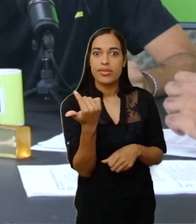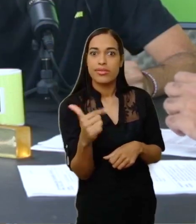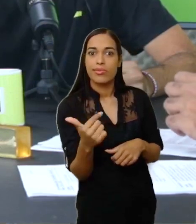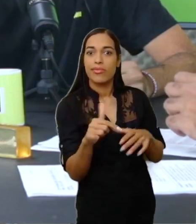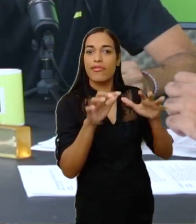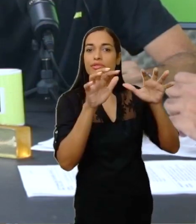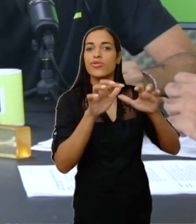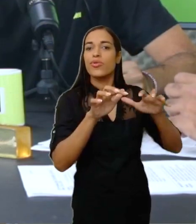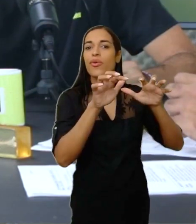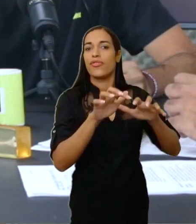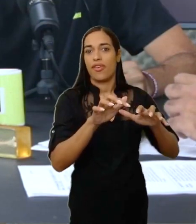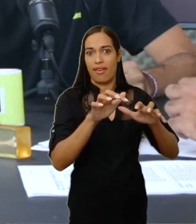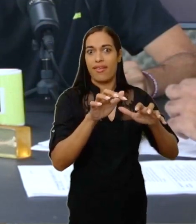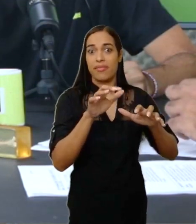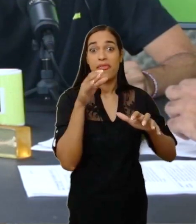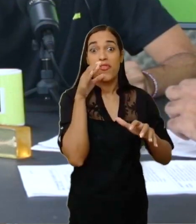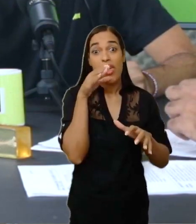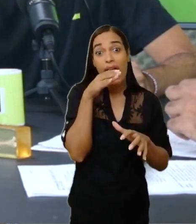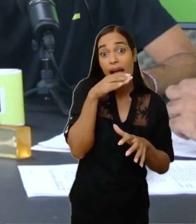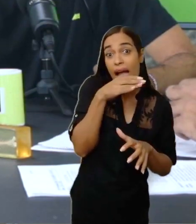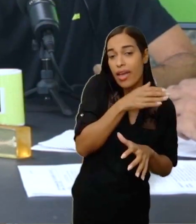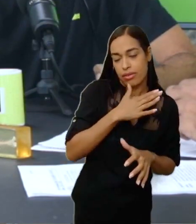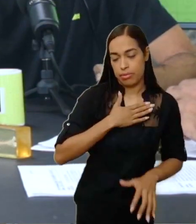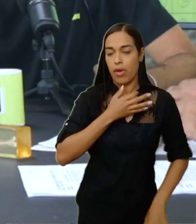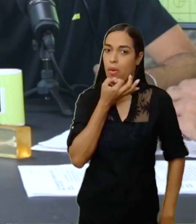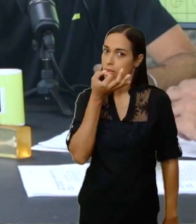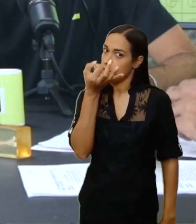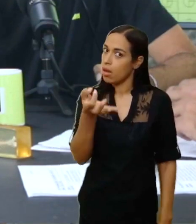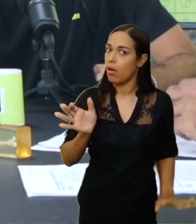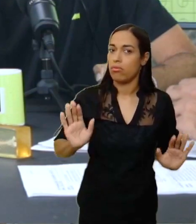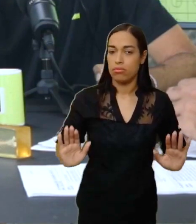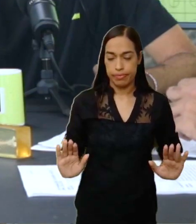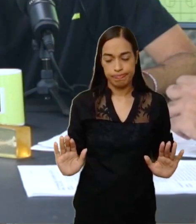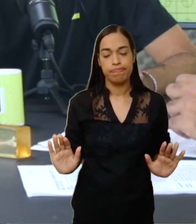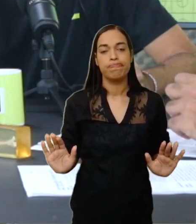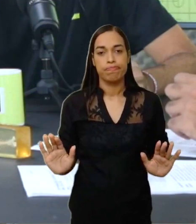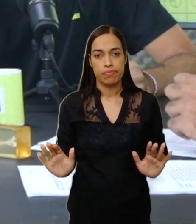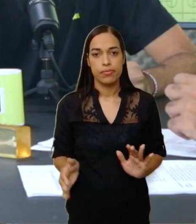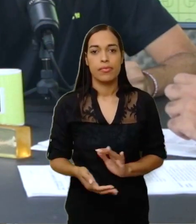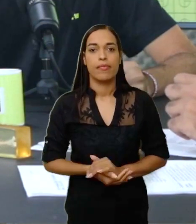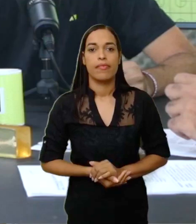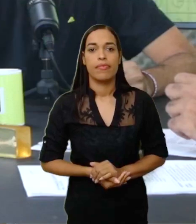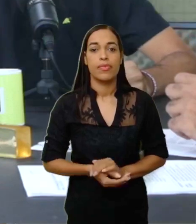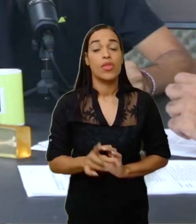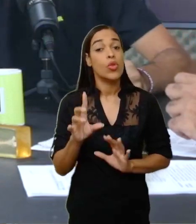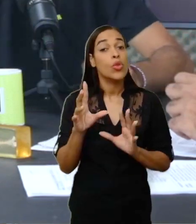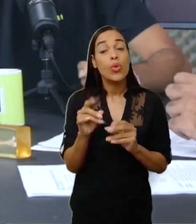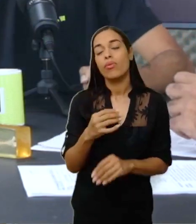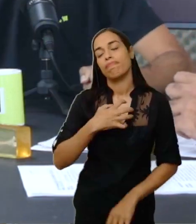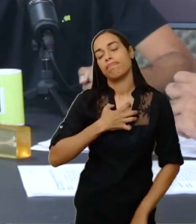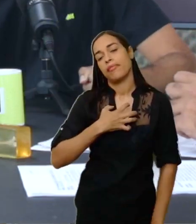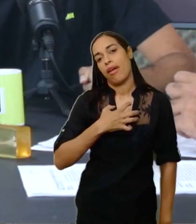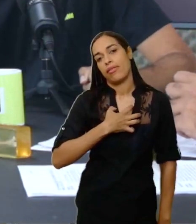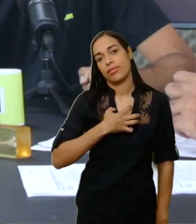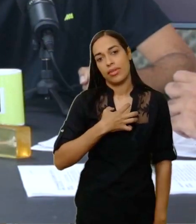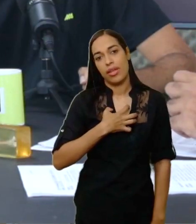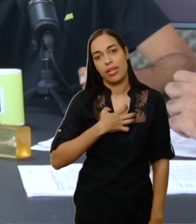Né? Foi um inverno bem quente, na minha opinião, né? Então, tudo isso impacta, né? E, como